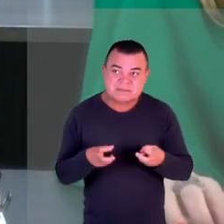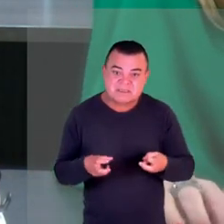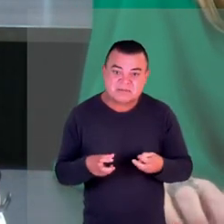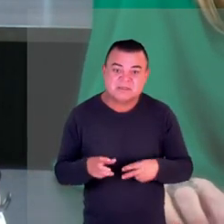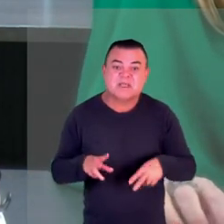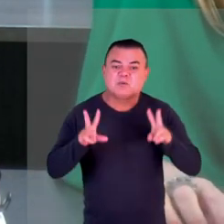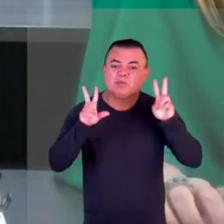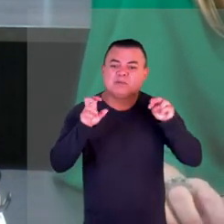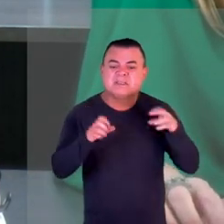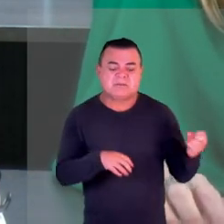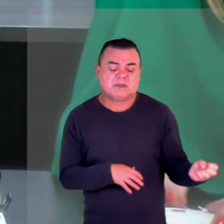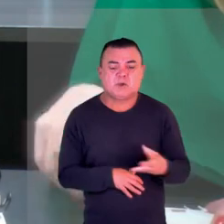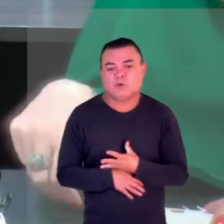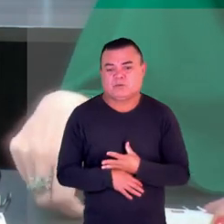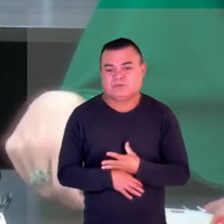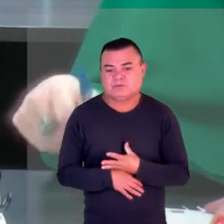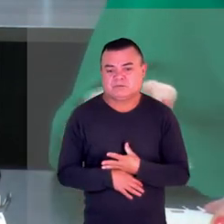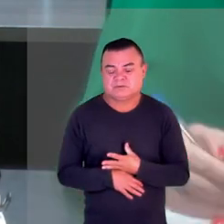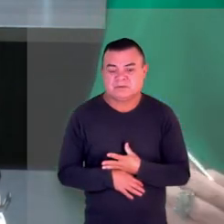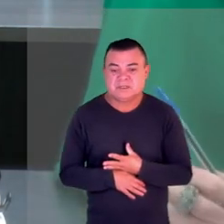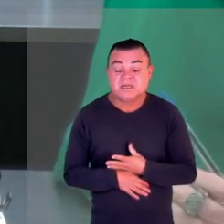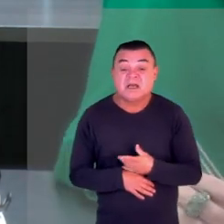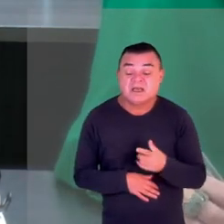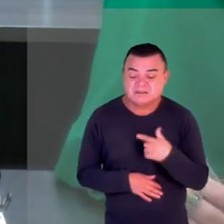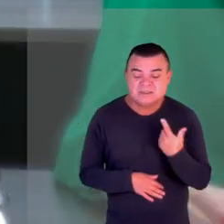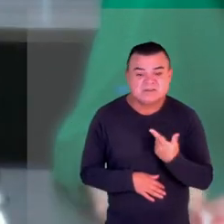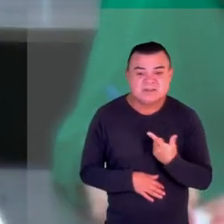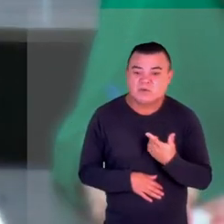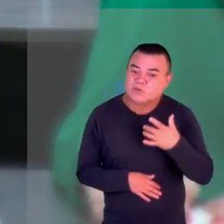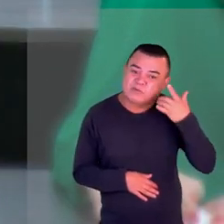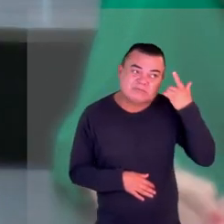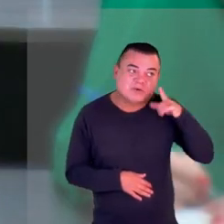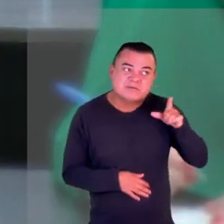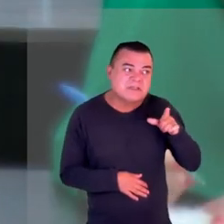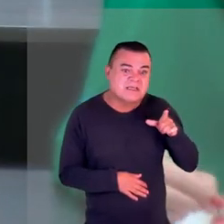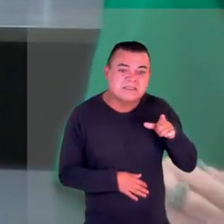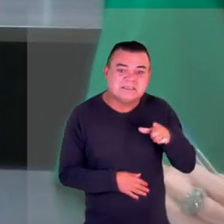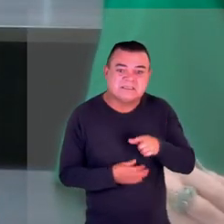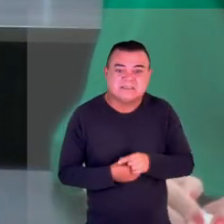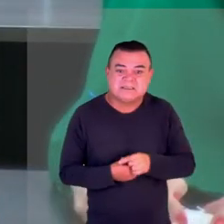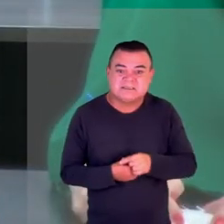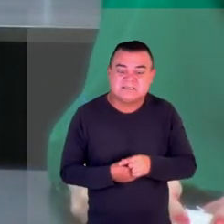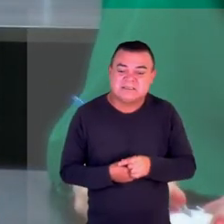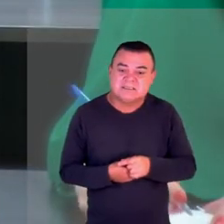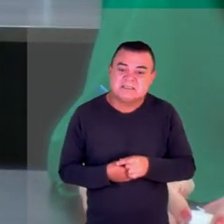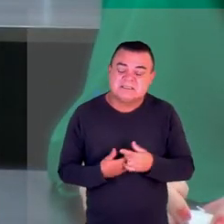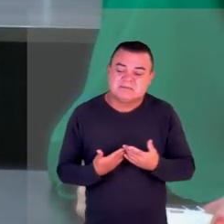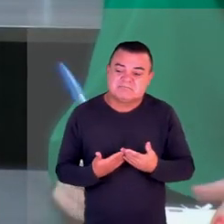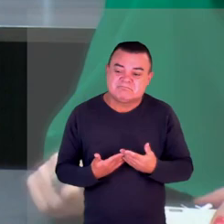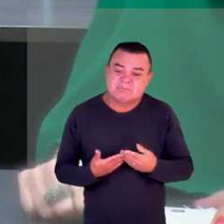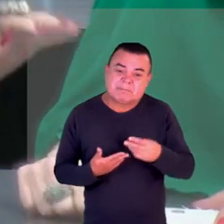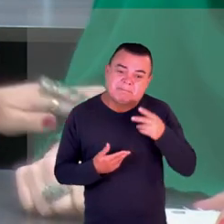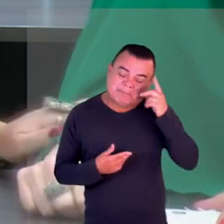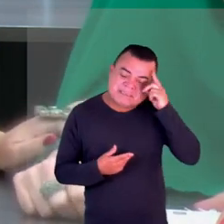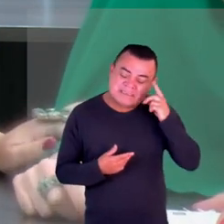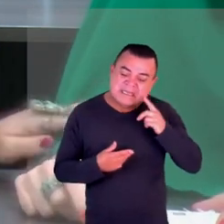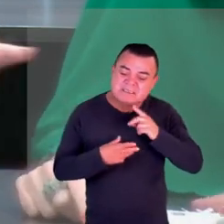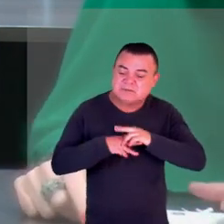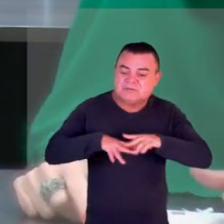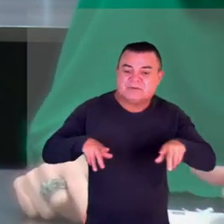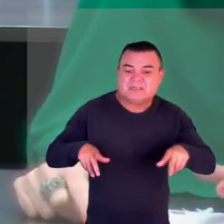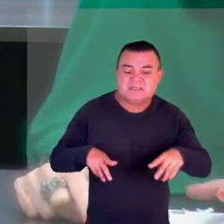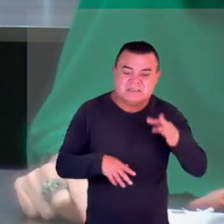a gente não consegue ainda sair da teoria e não só e quando a gente fala assim do hasborn Aide a gente falando aqui